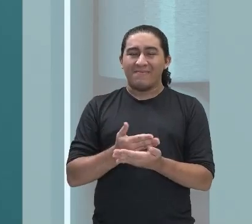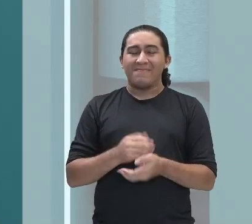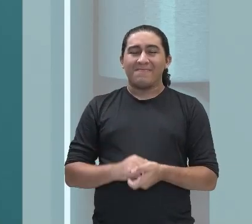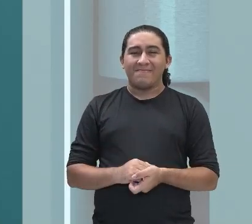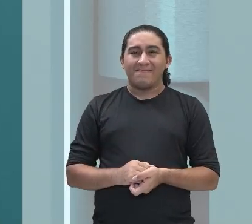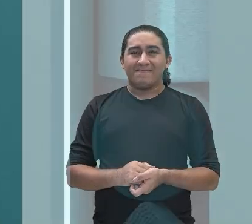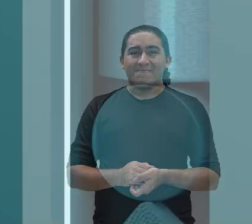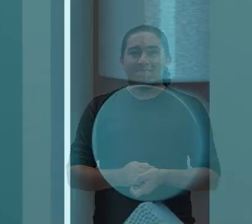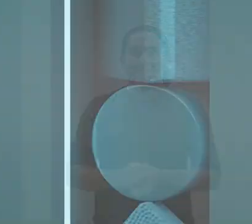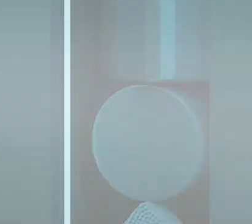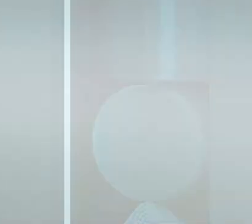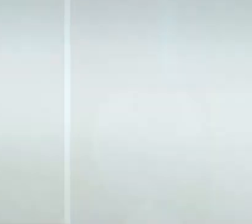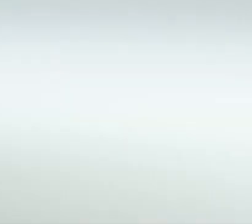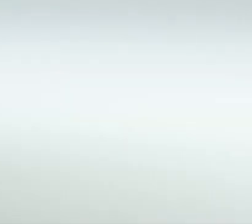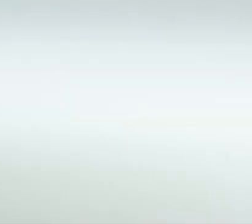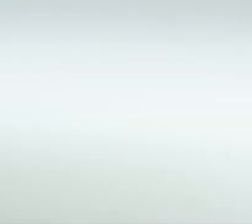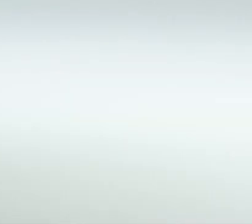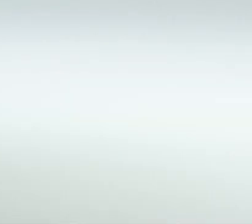aula.